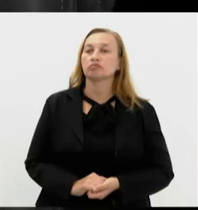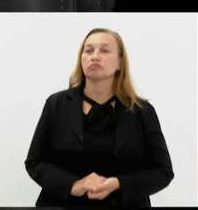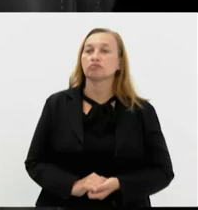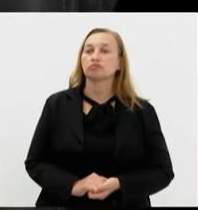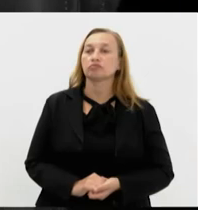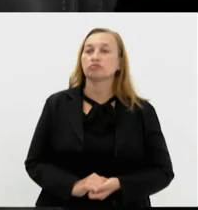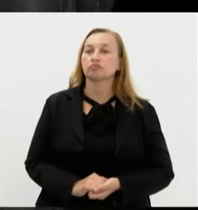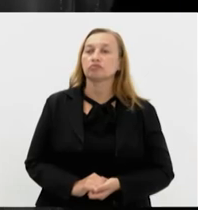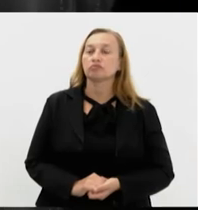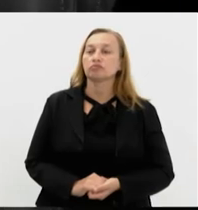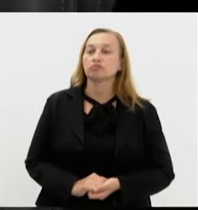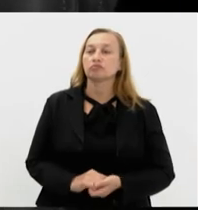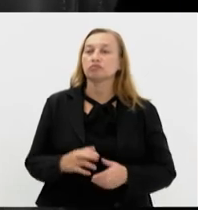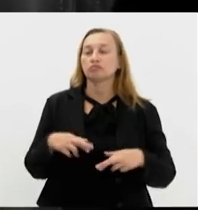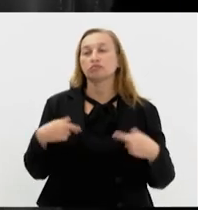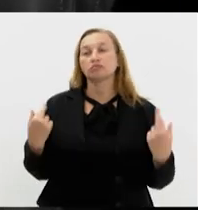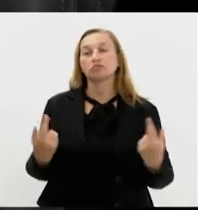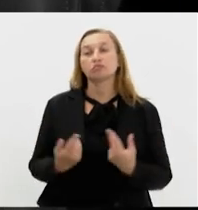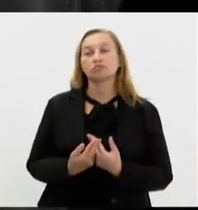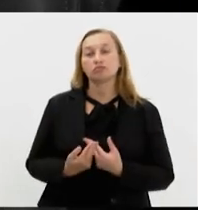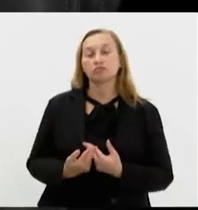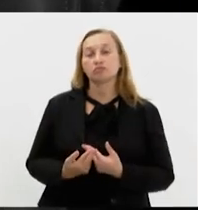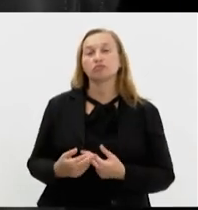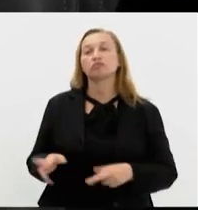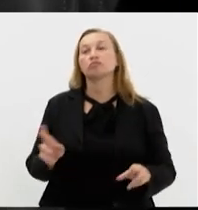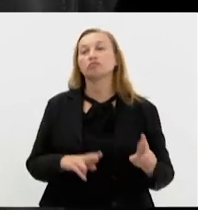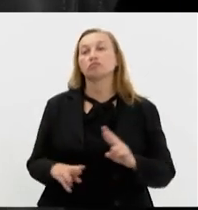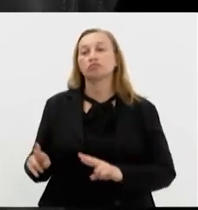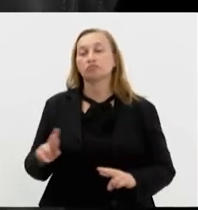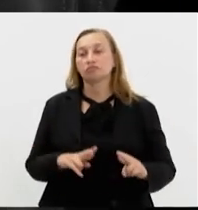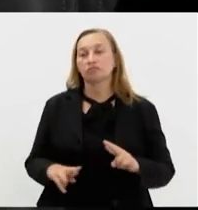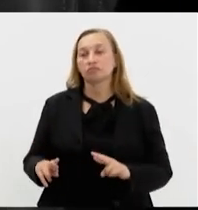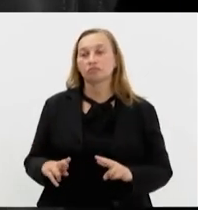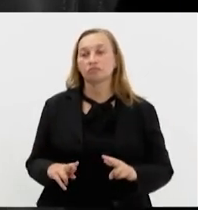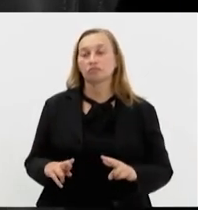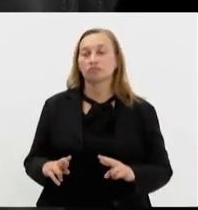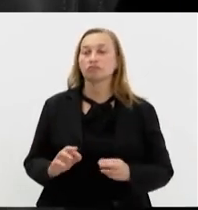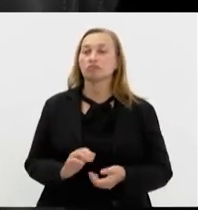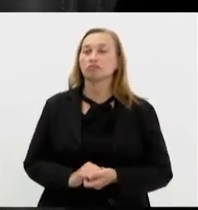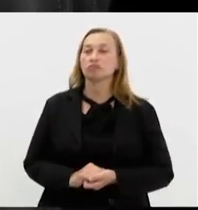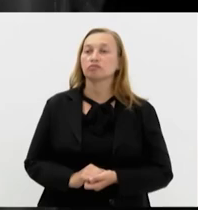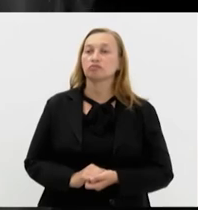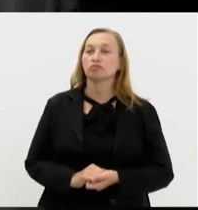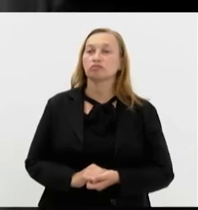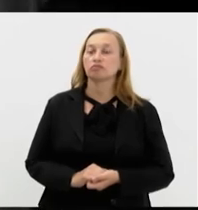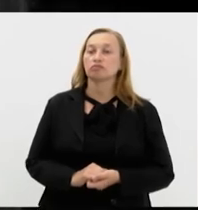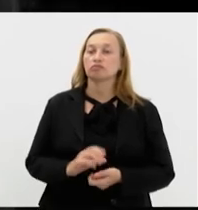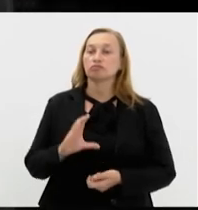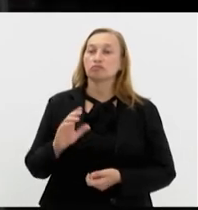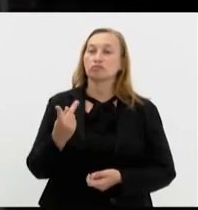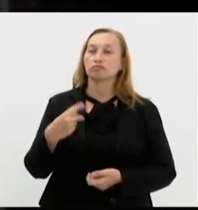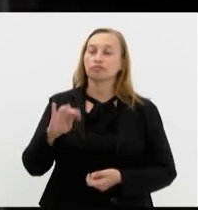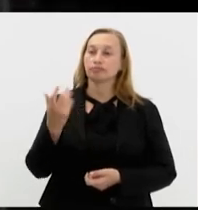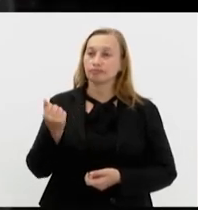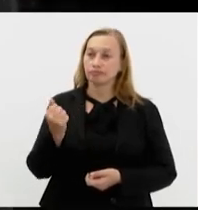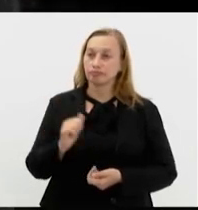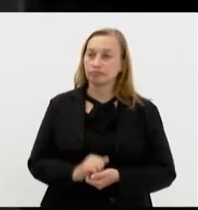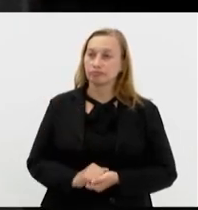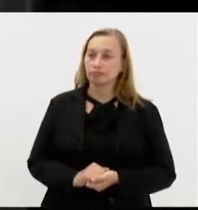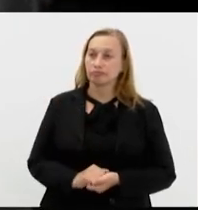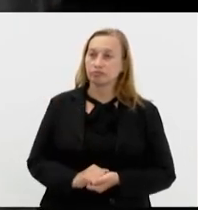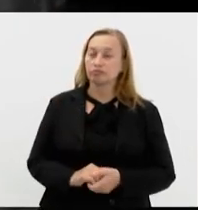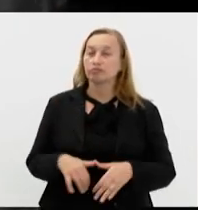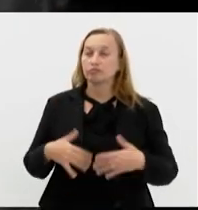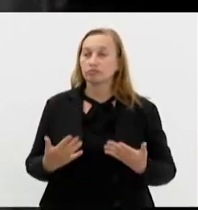realização de encontros e uniões relativas exclusivamente à campanha a sua campanha Então